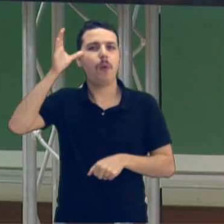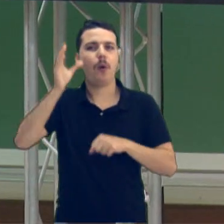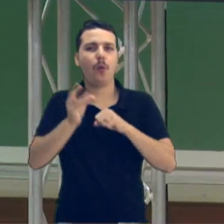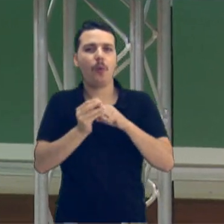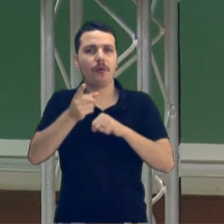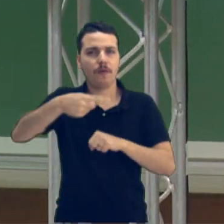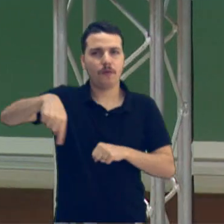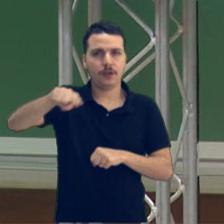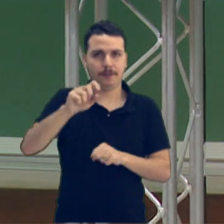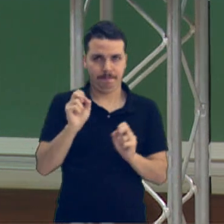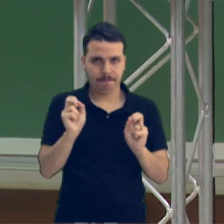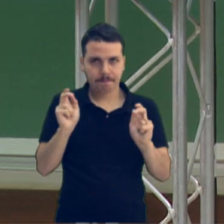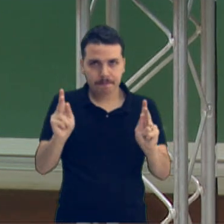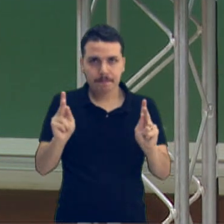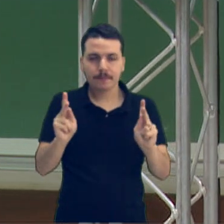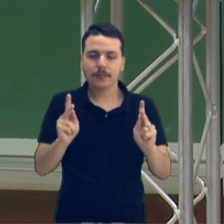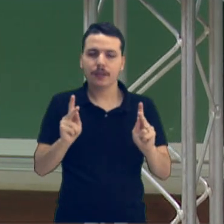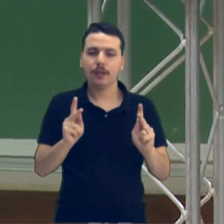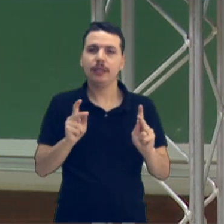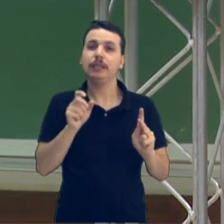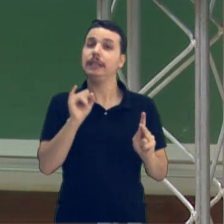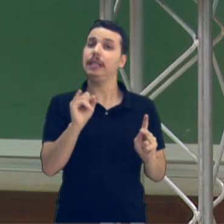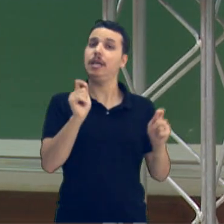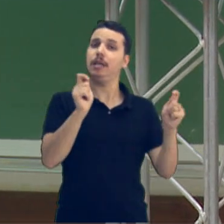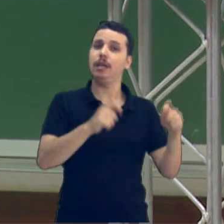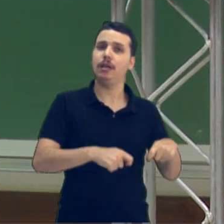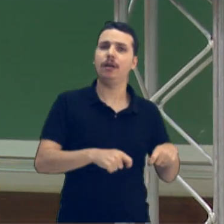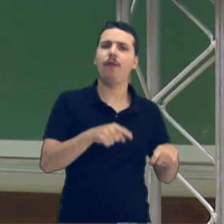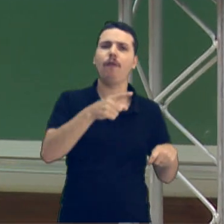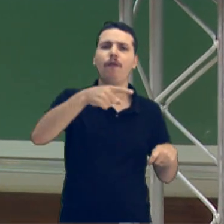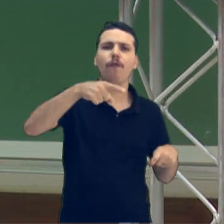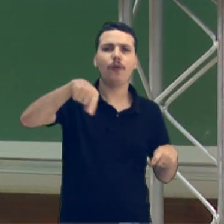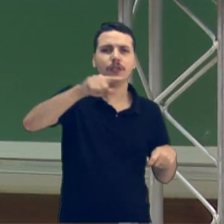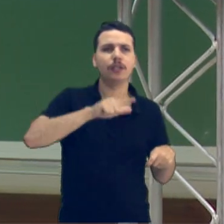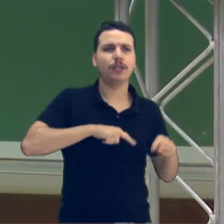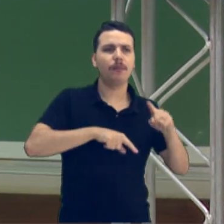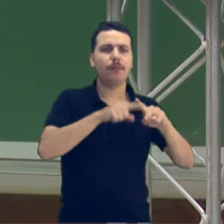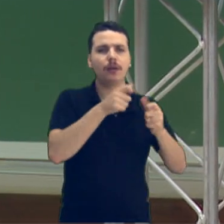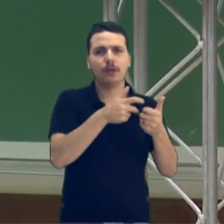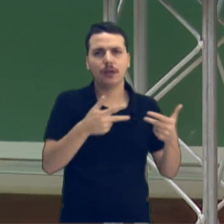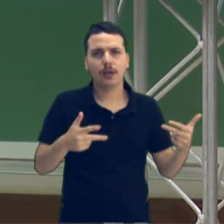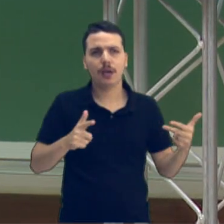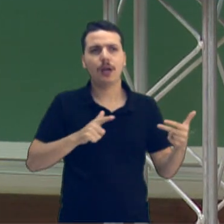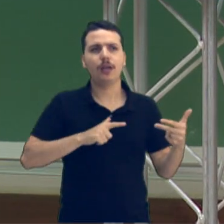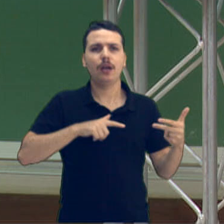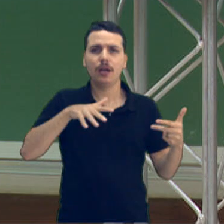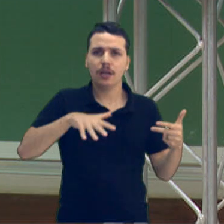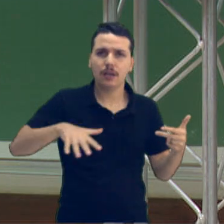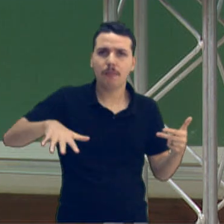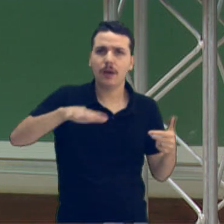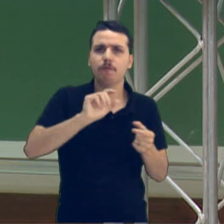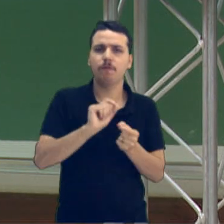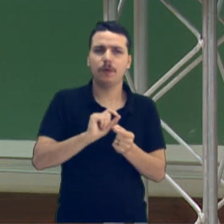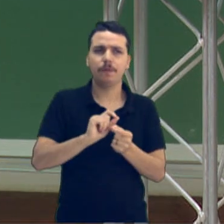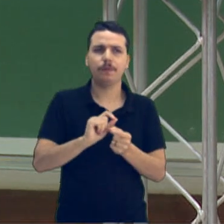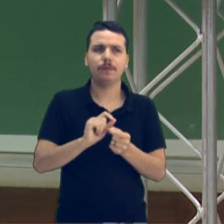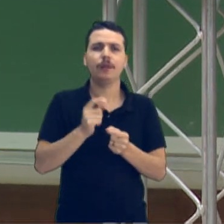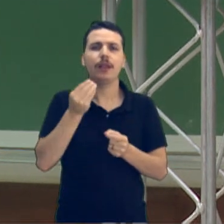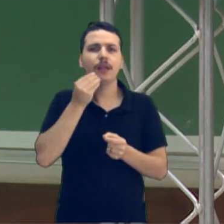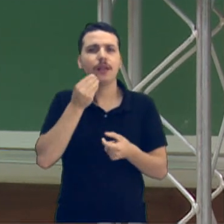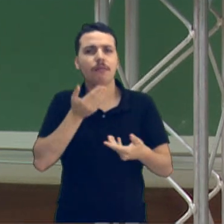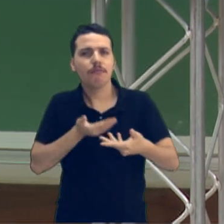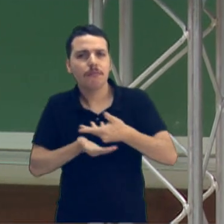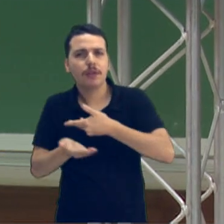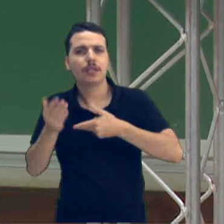vocês, certo? Na medida do possível, se vocês tiverem alguns materiais, tiverem espaço para isso,